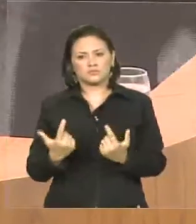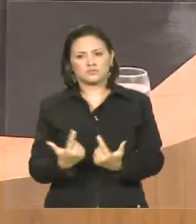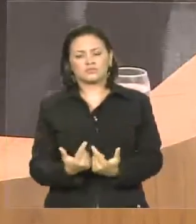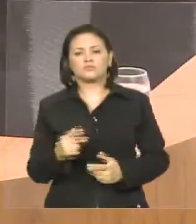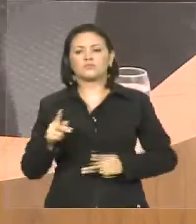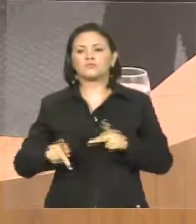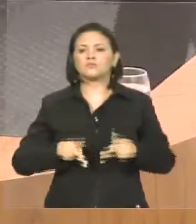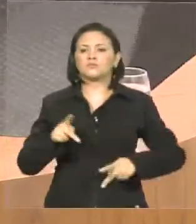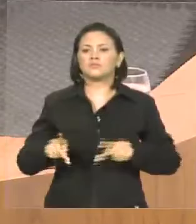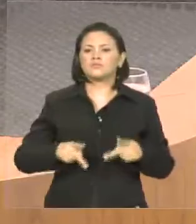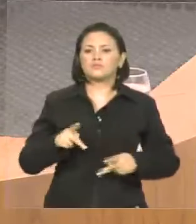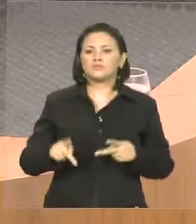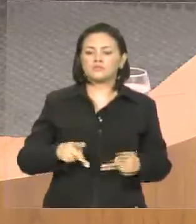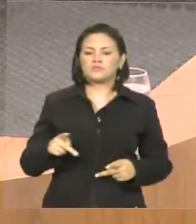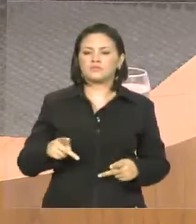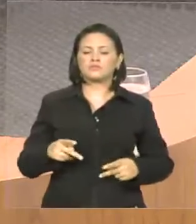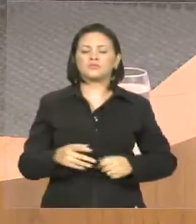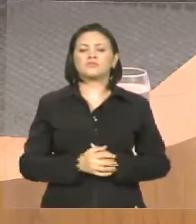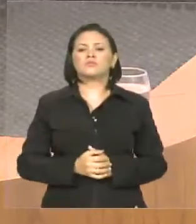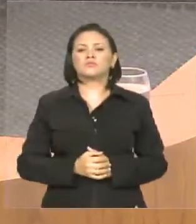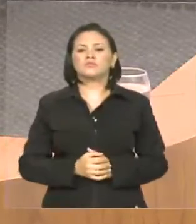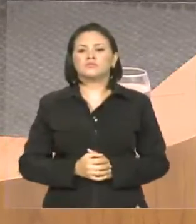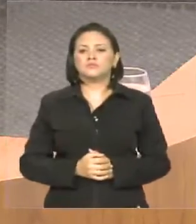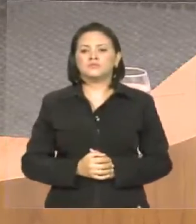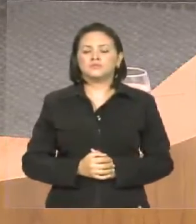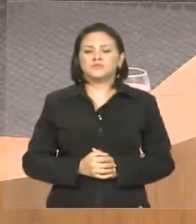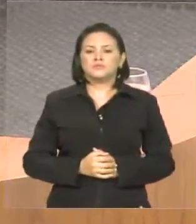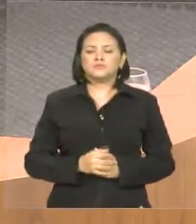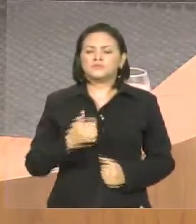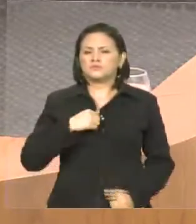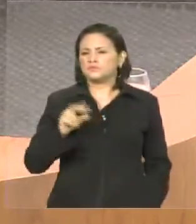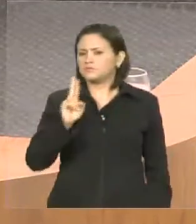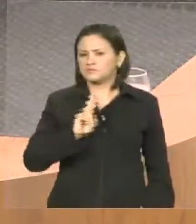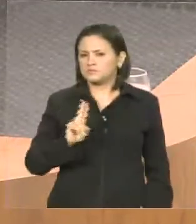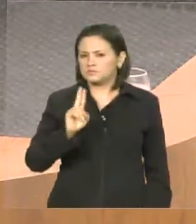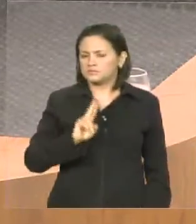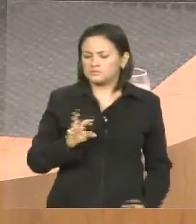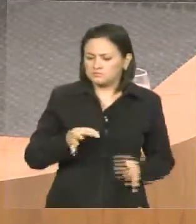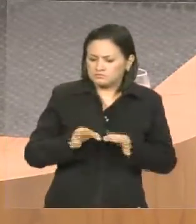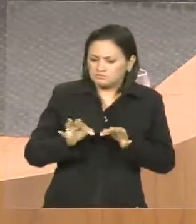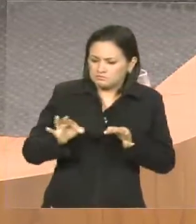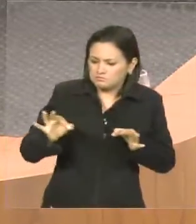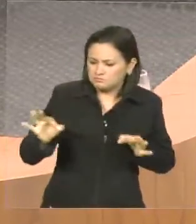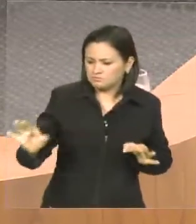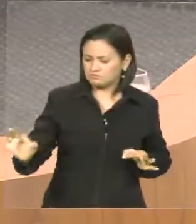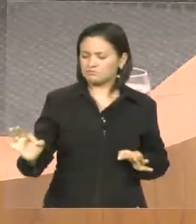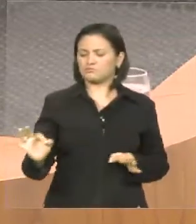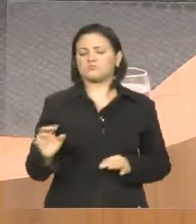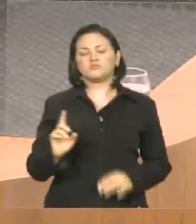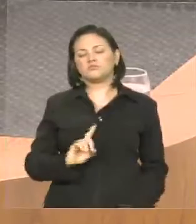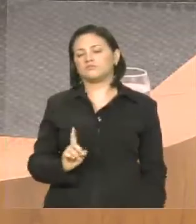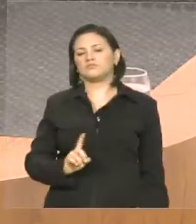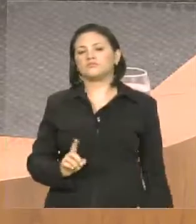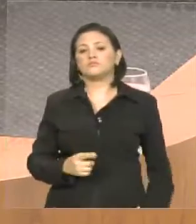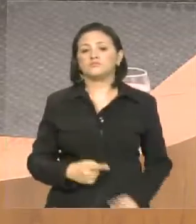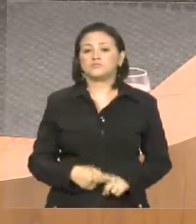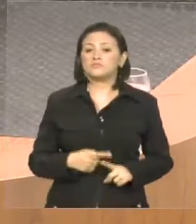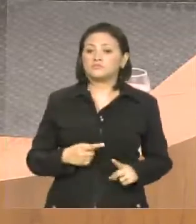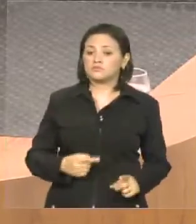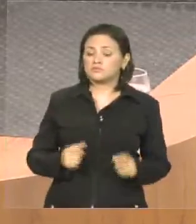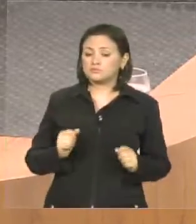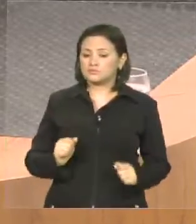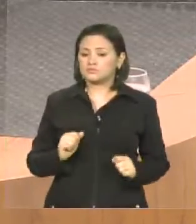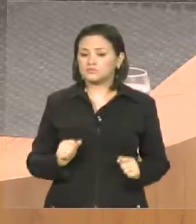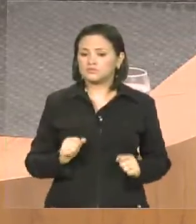política, e eu, pessoalmente, não vou usar esse tempo todo, mas é uma oportunidade de se travar